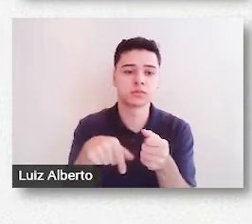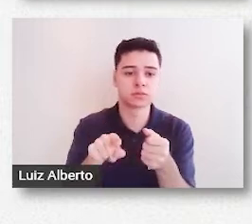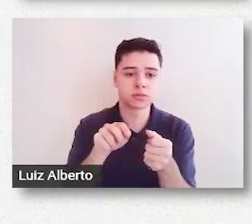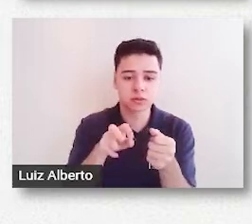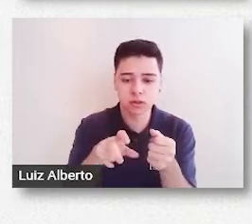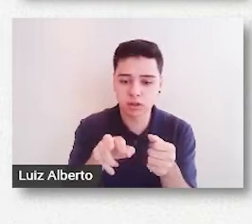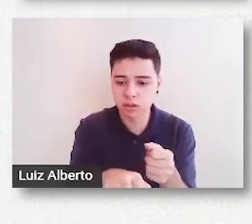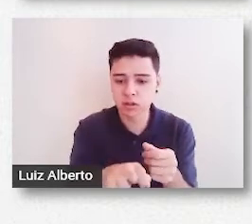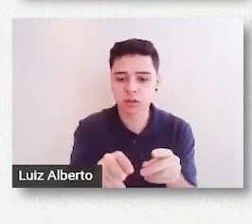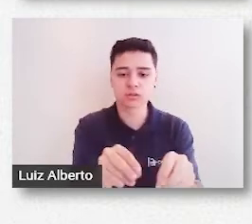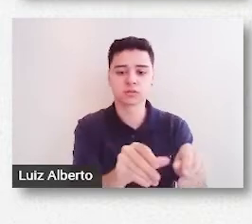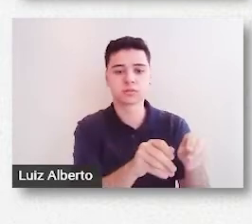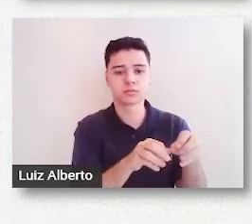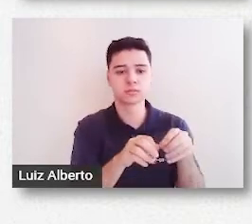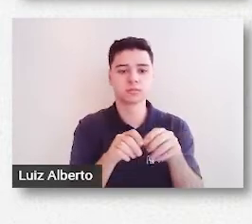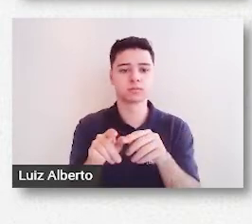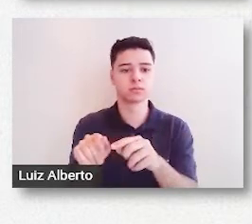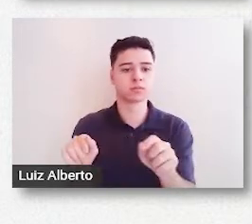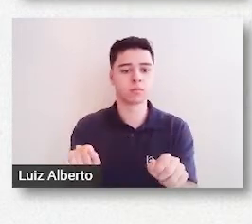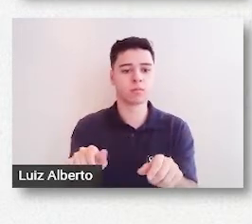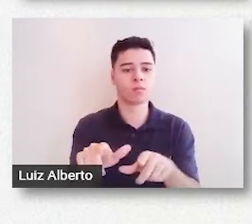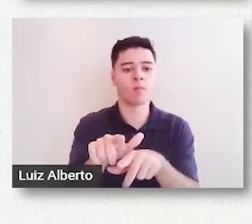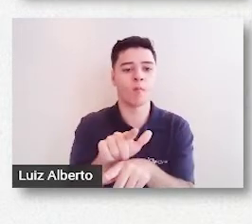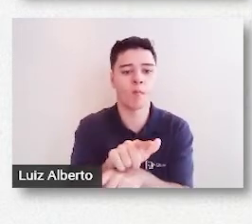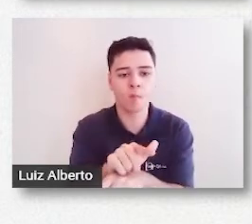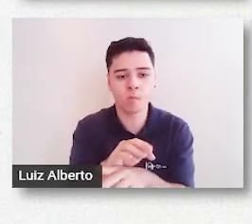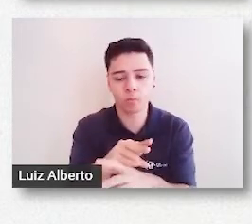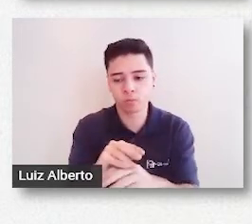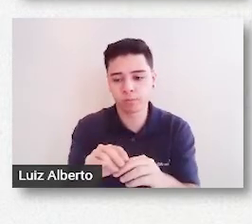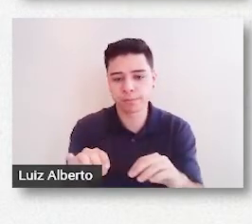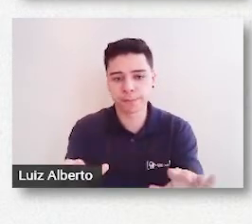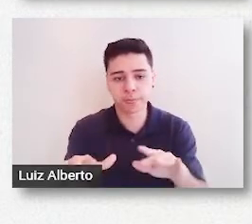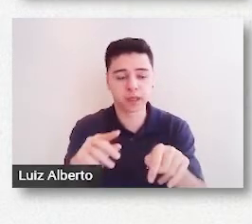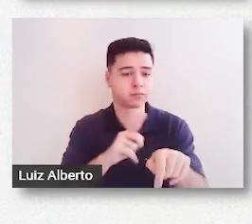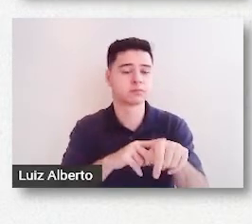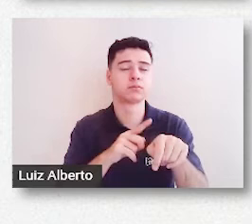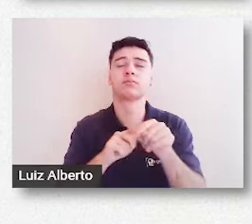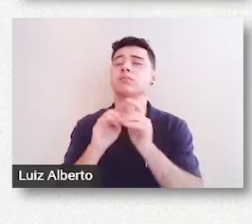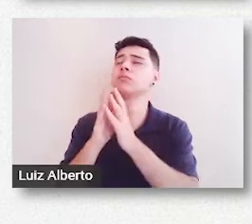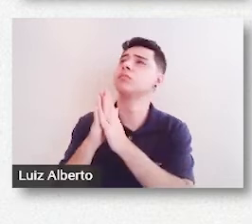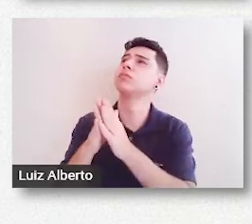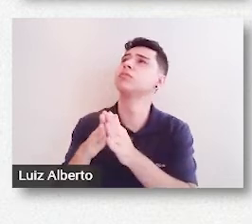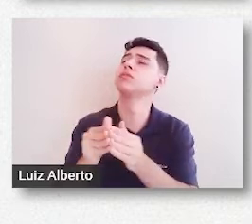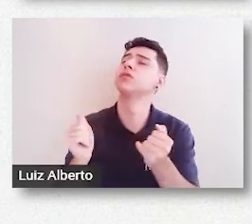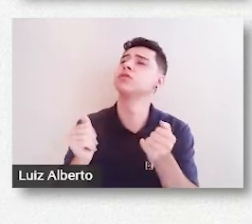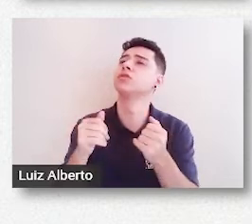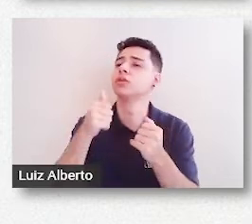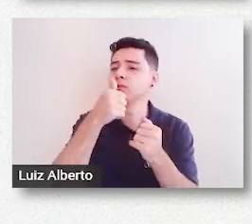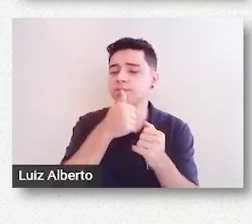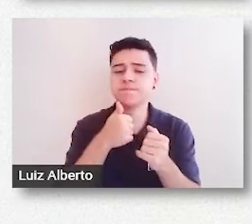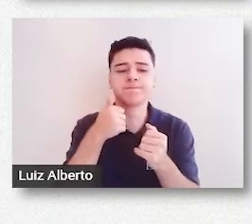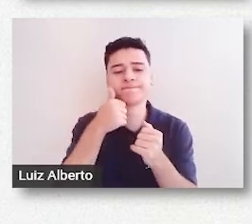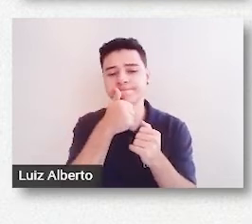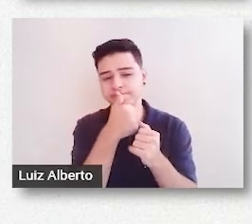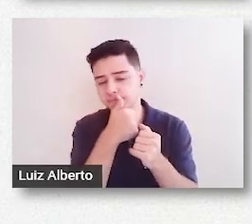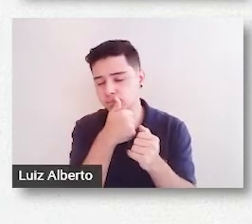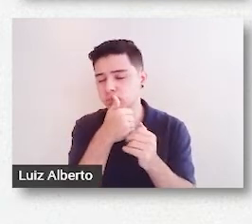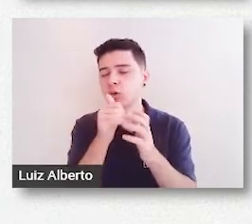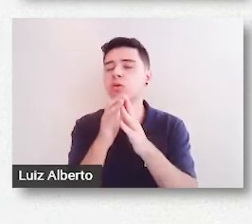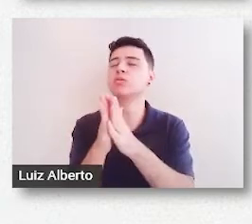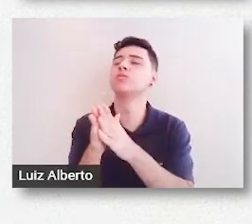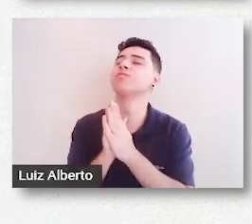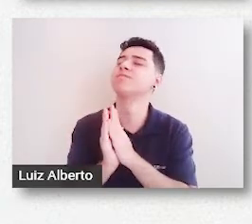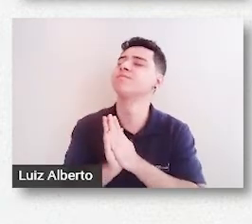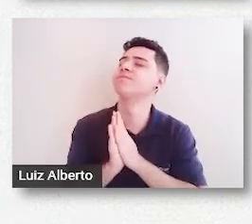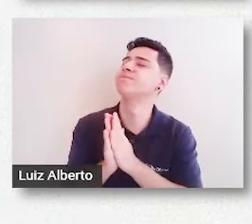no deserto, né? Naquele momento de oração, de jejum, meditando, orando, pedindo para